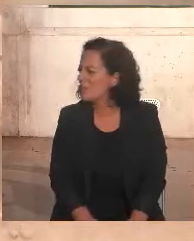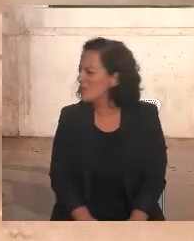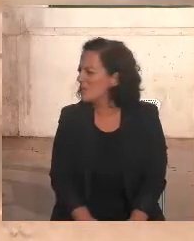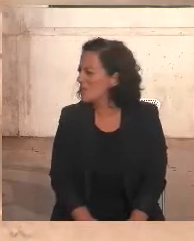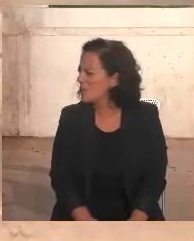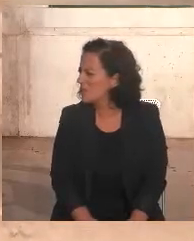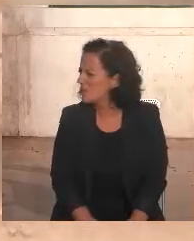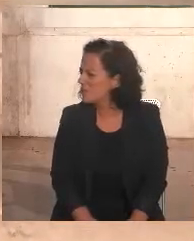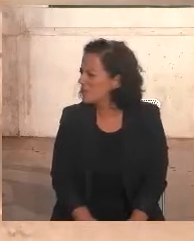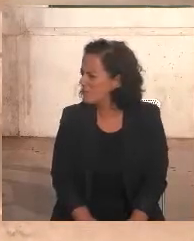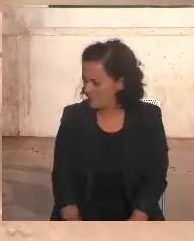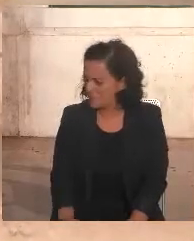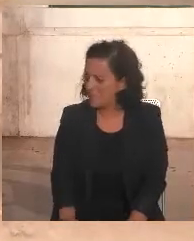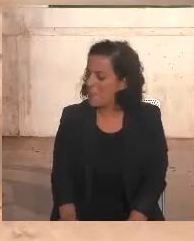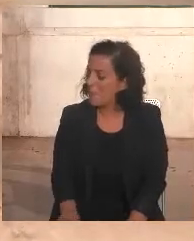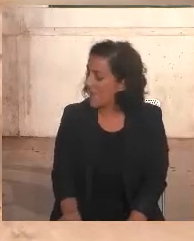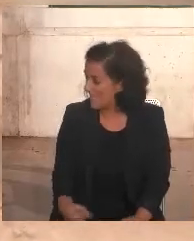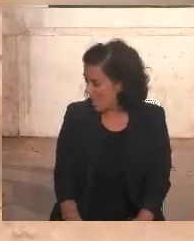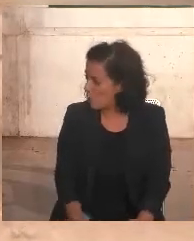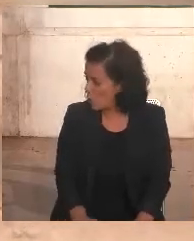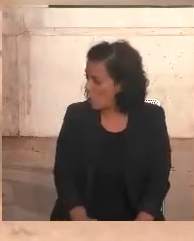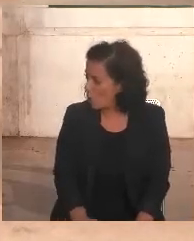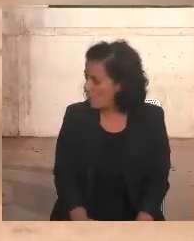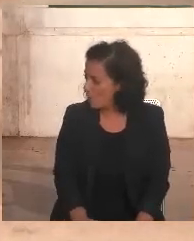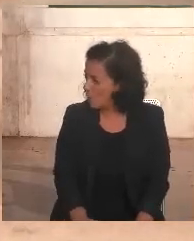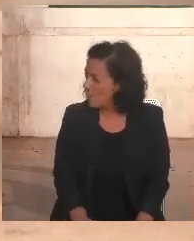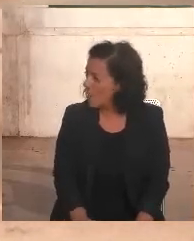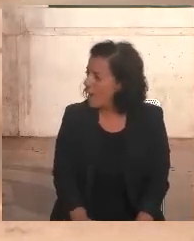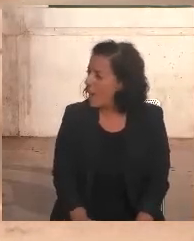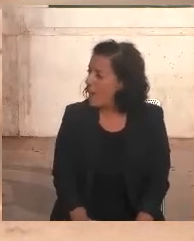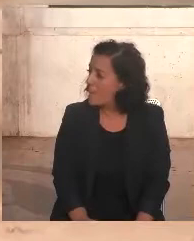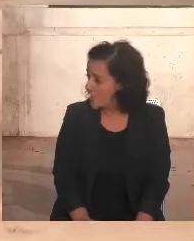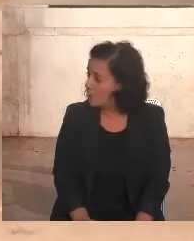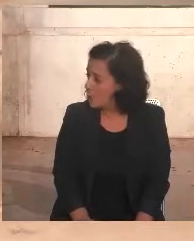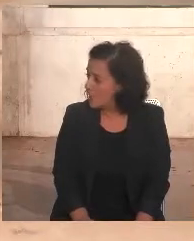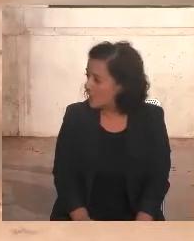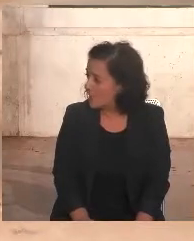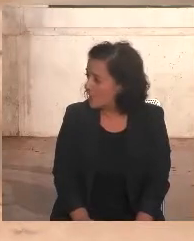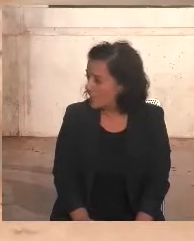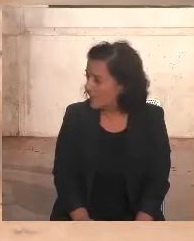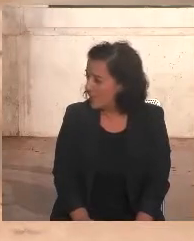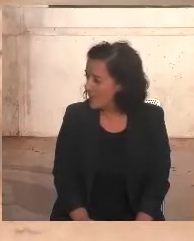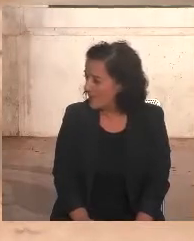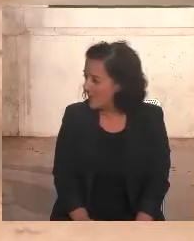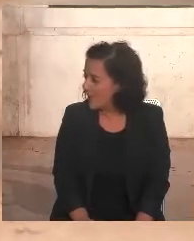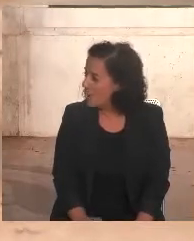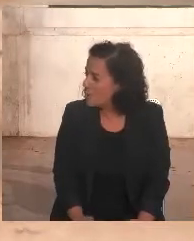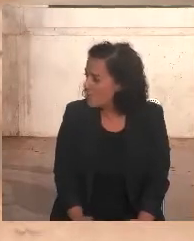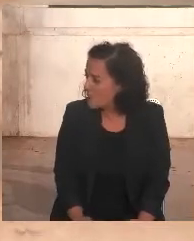tudo vai, não sigo, só fico onde ensaio o paraíso.